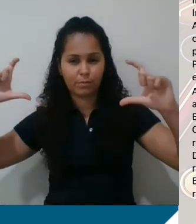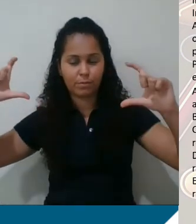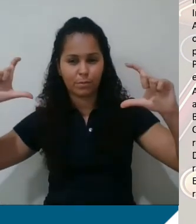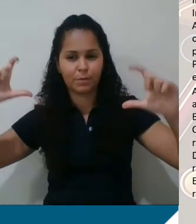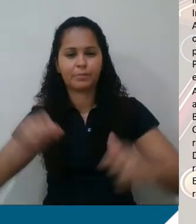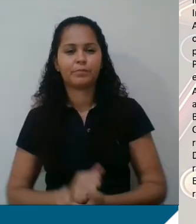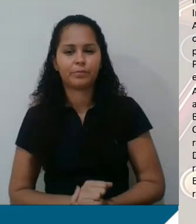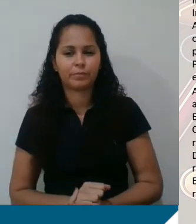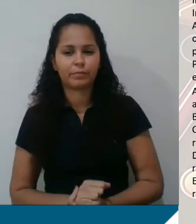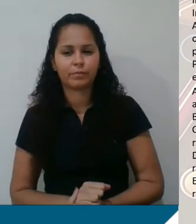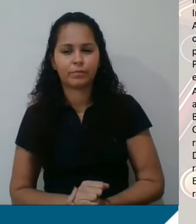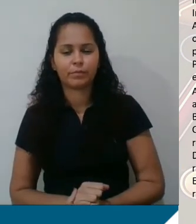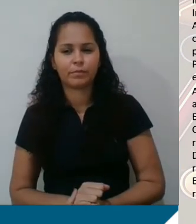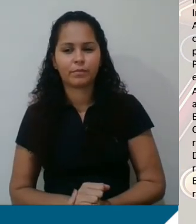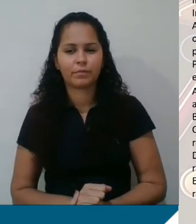olhada.